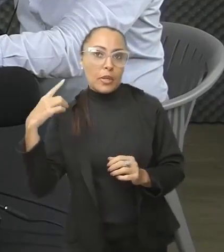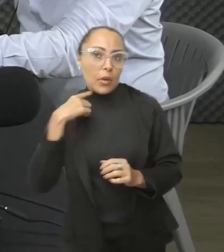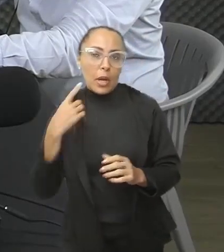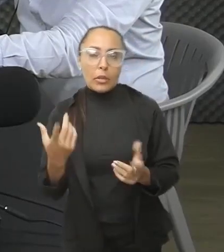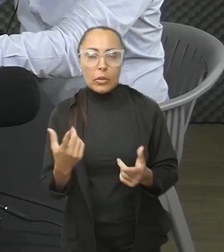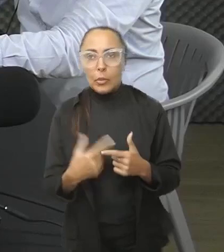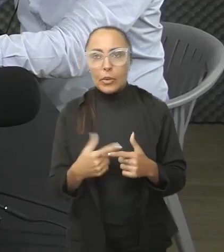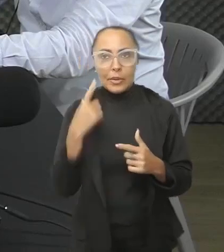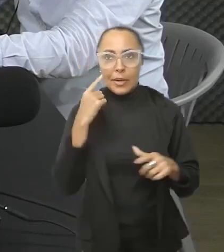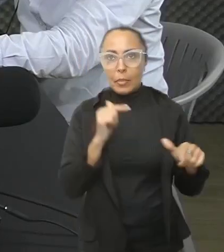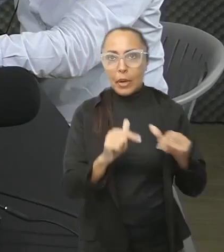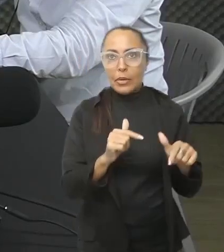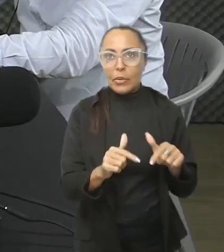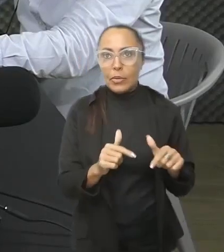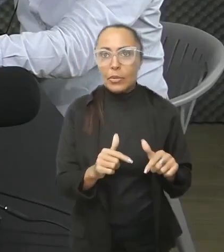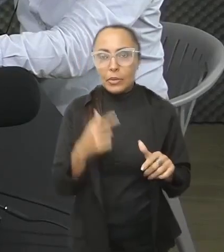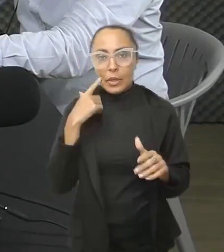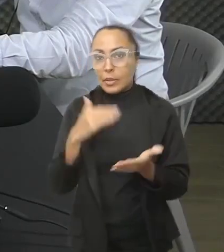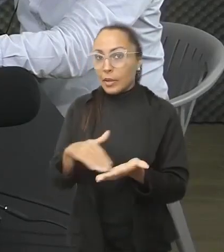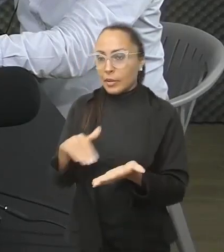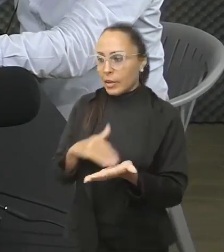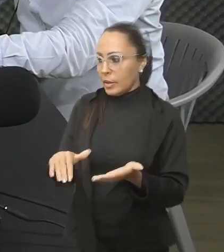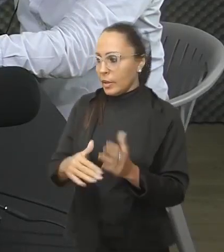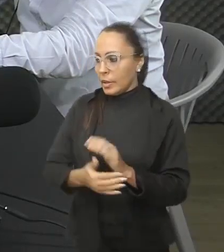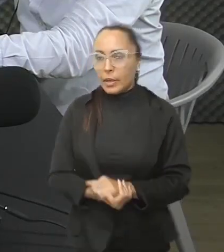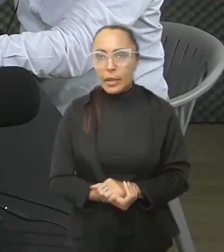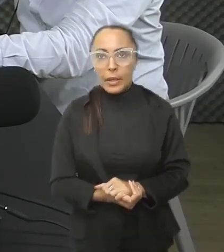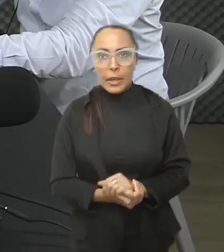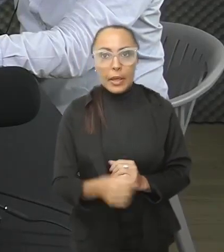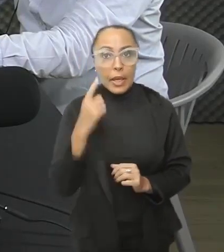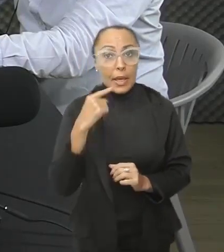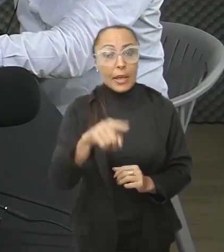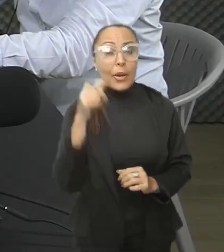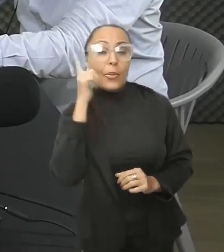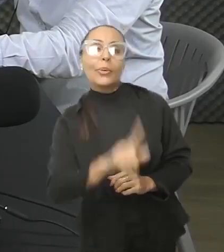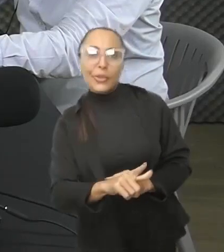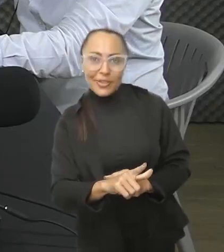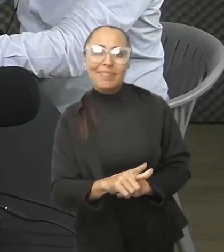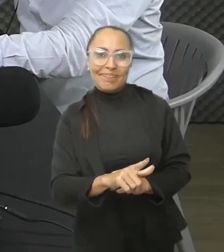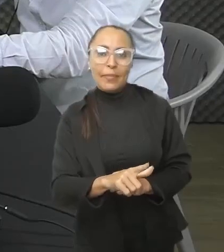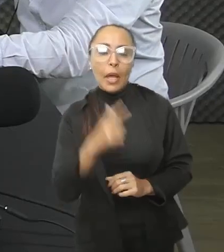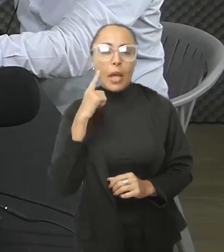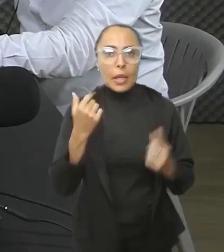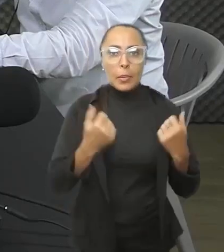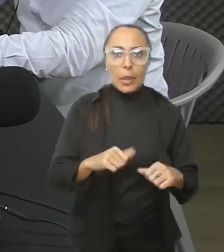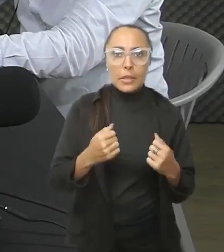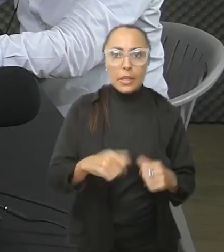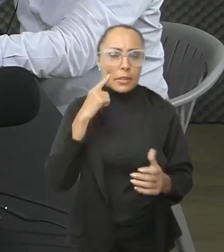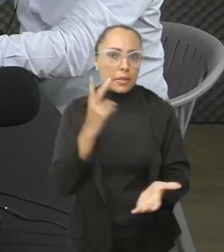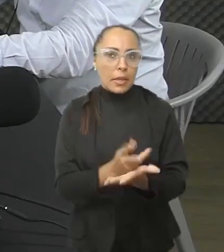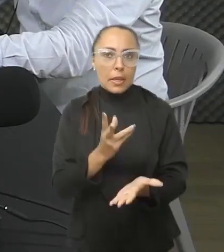trabalhou na secretaria, ele é conquista. E como conquista, ele deve estar